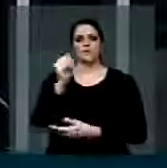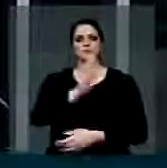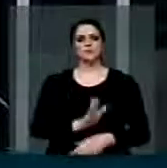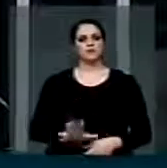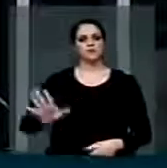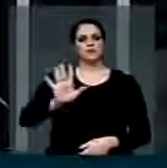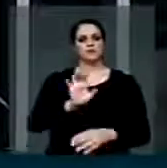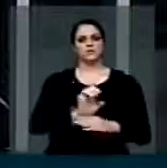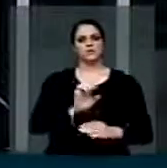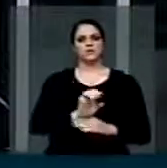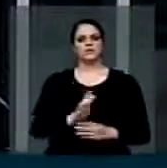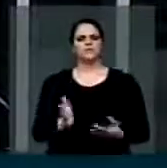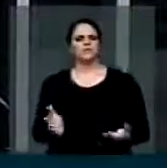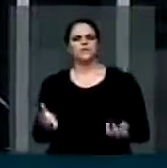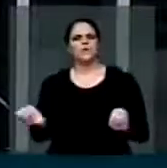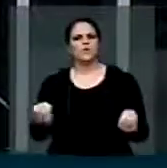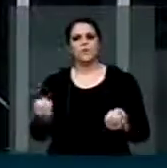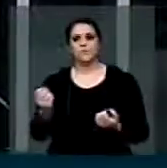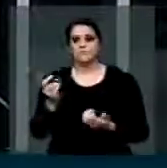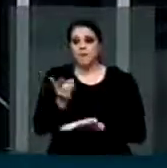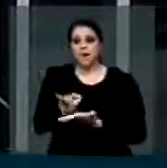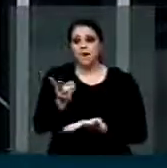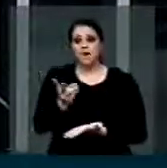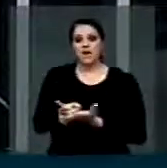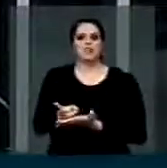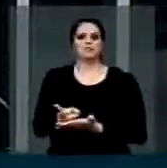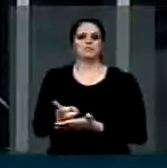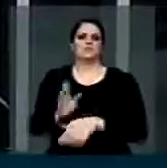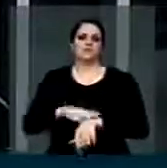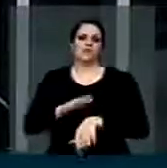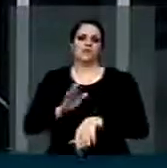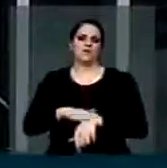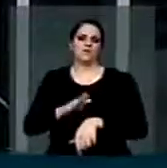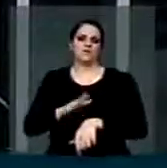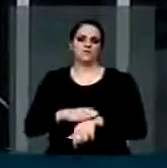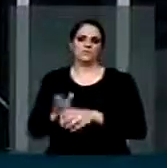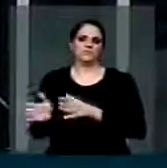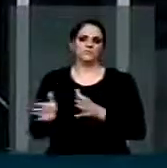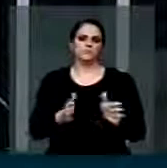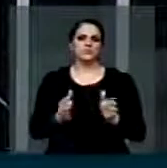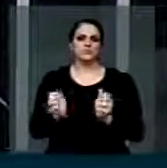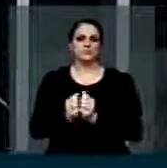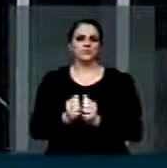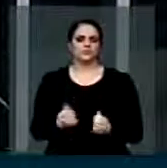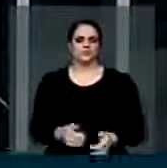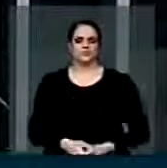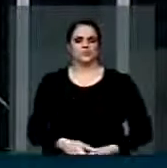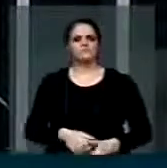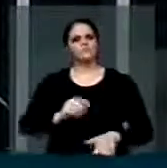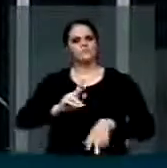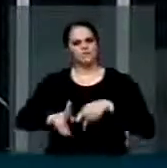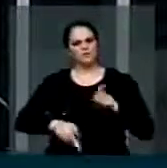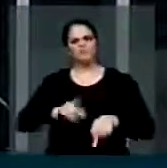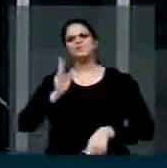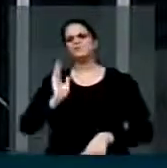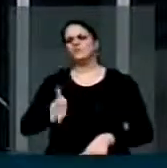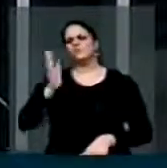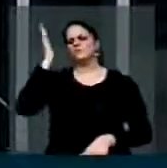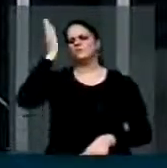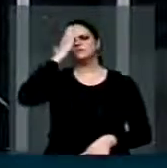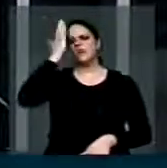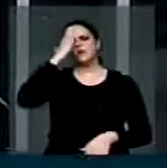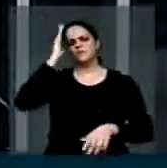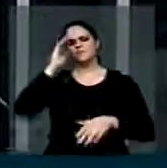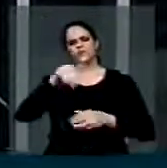eleição estadual. Temos que coincidir essas eleições. O brasileiro está preparado para votar e sabe votar